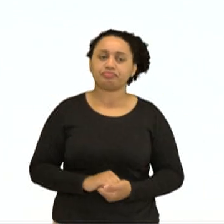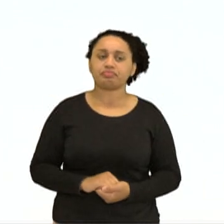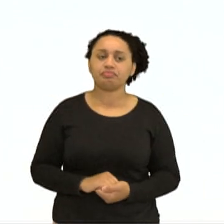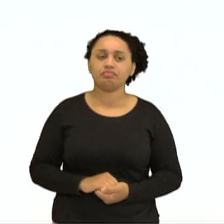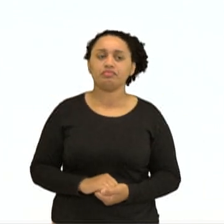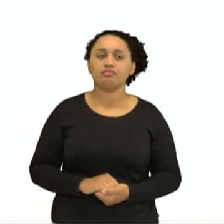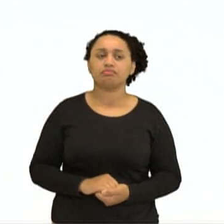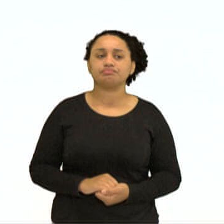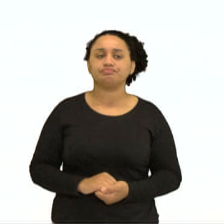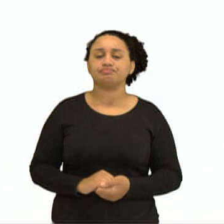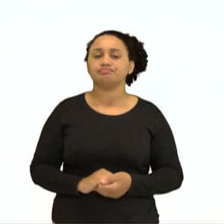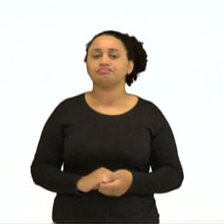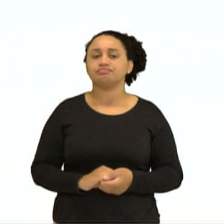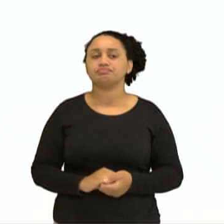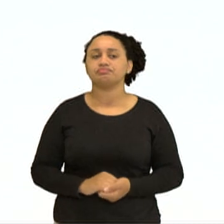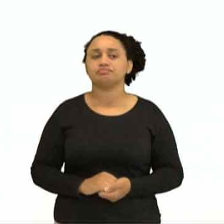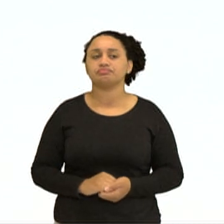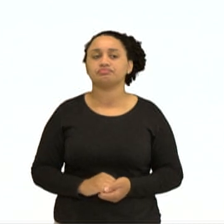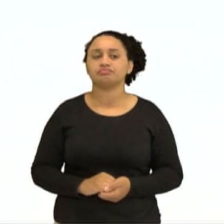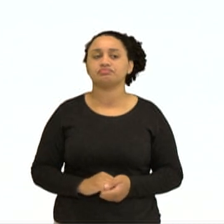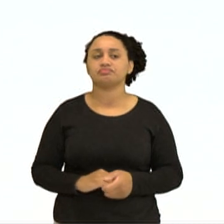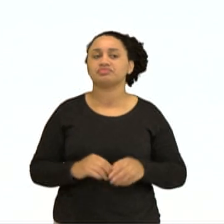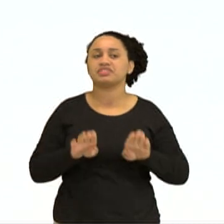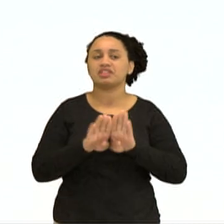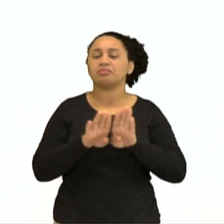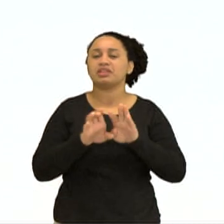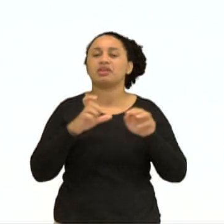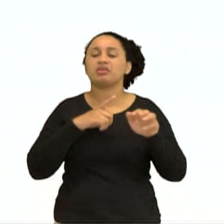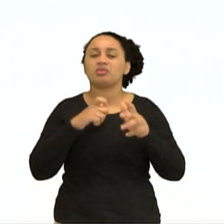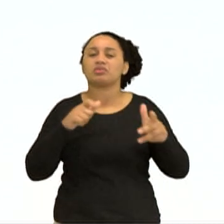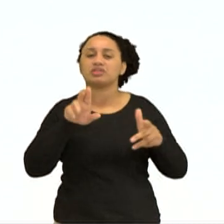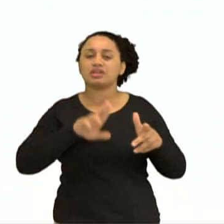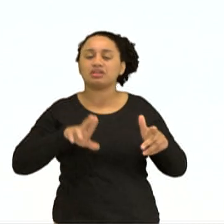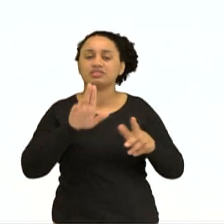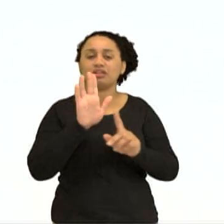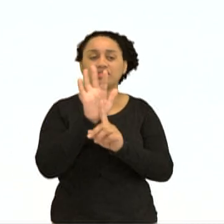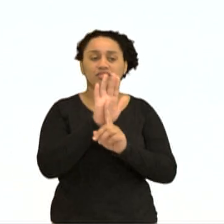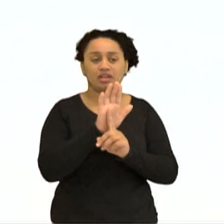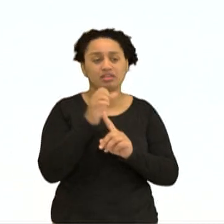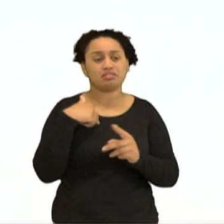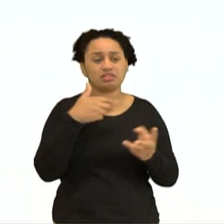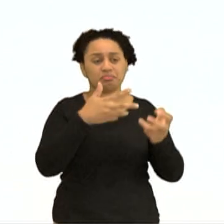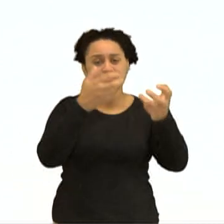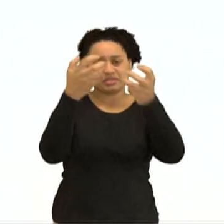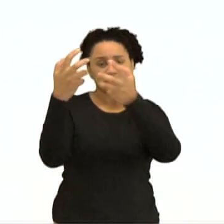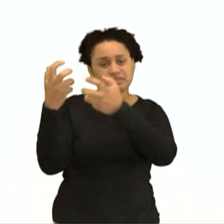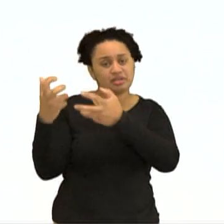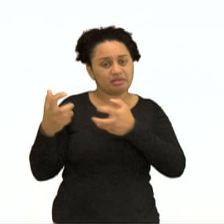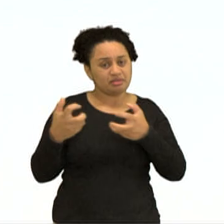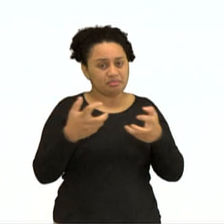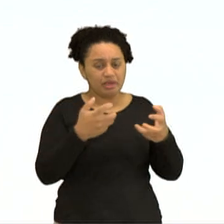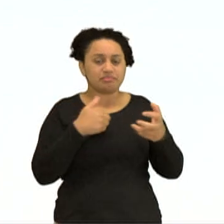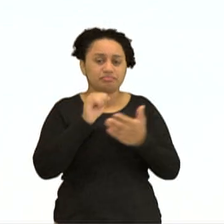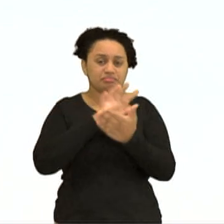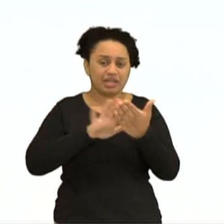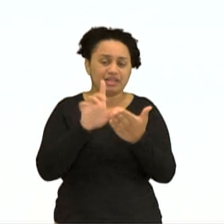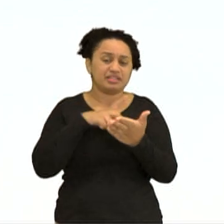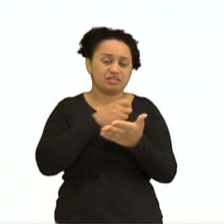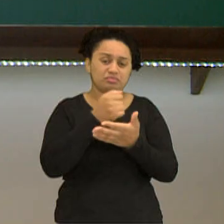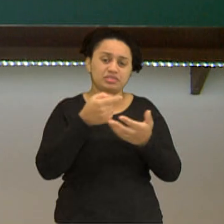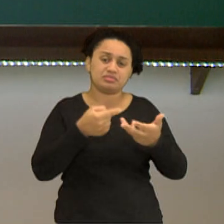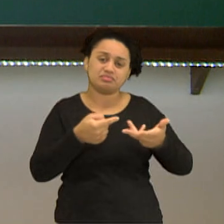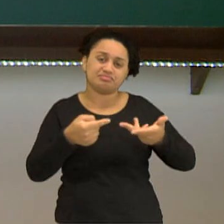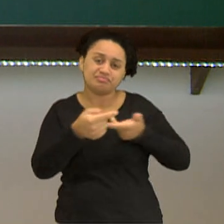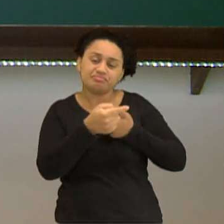Uma outra coisa aqui, ó, na própria vela. Então, se vocês analisarem a imagem aqui, vocês vão identificar algumas substâncias que